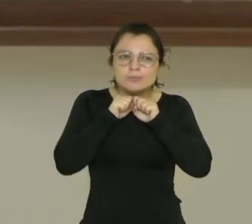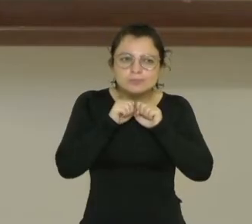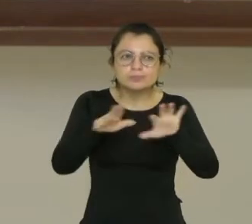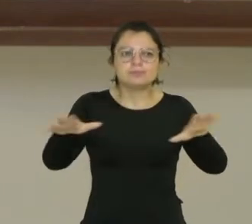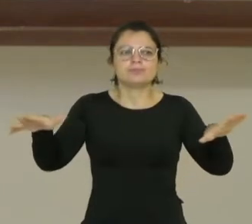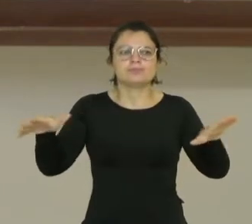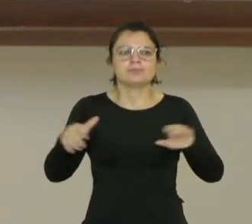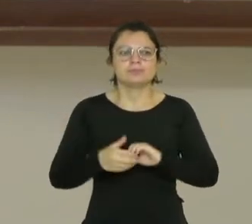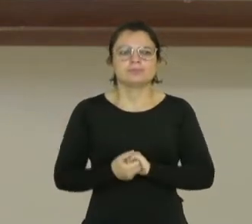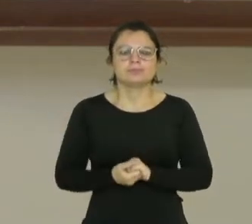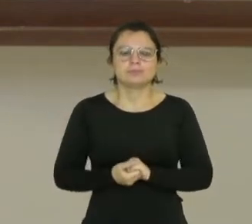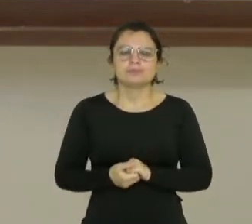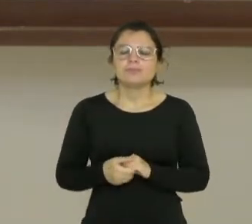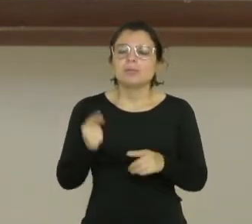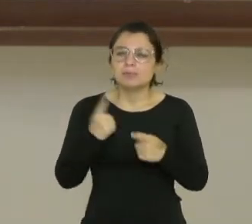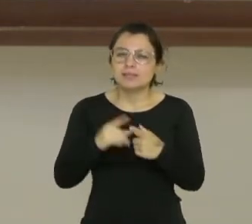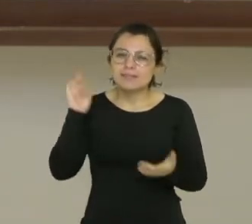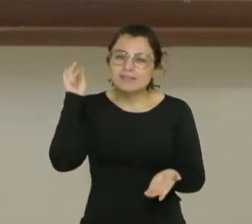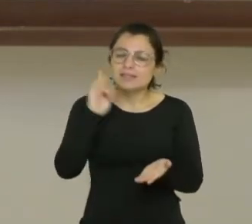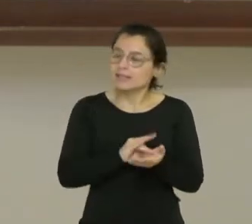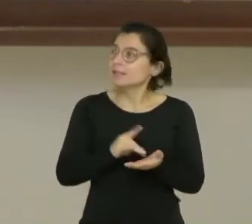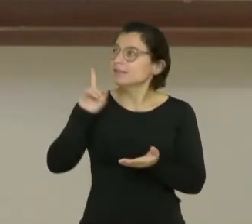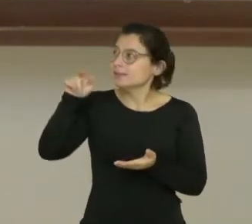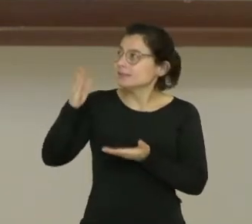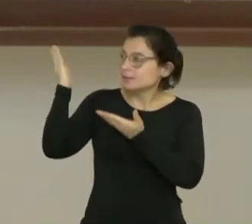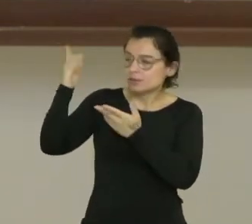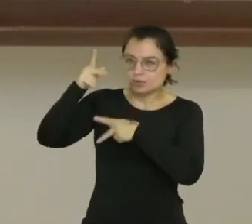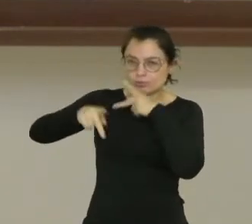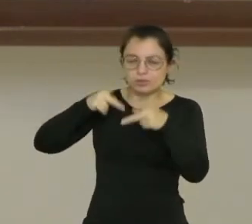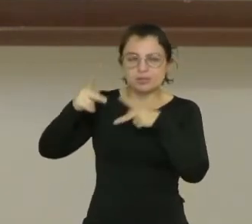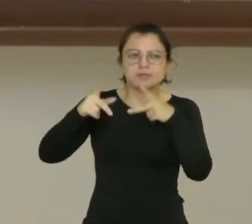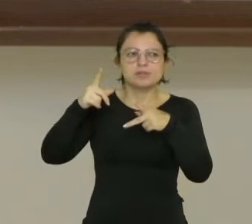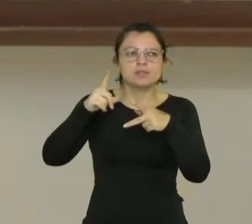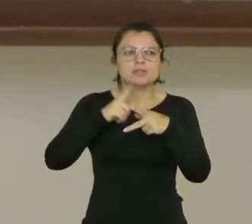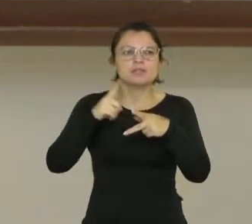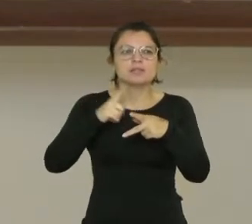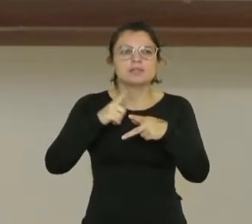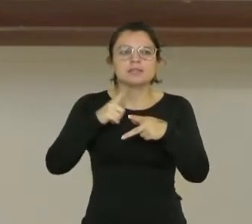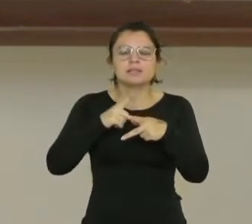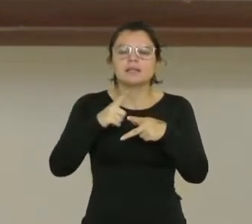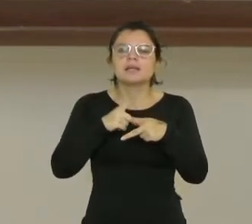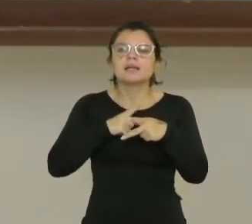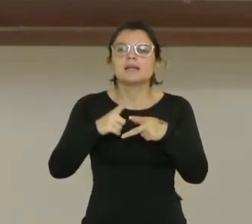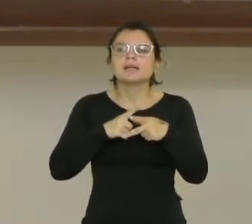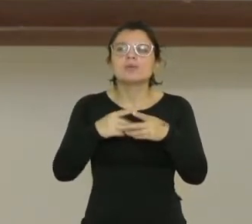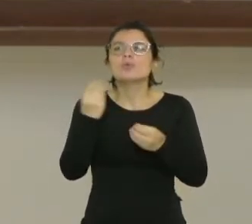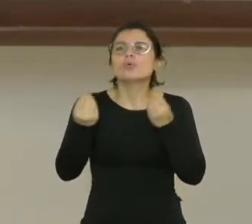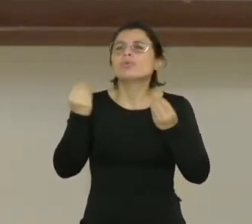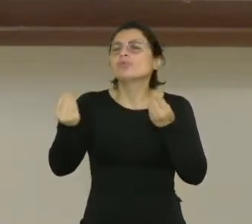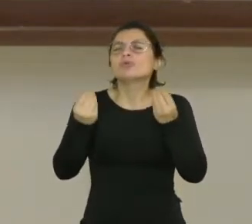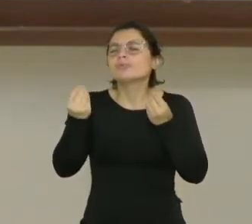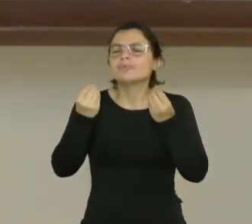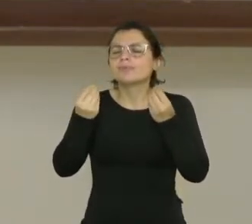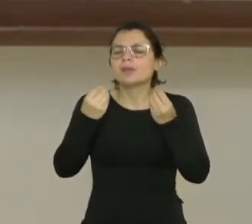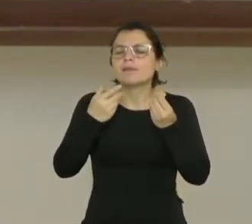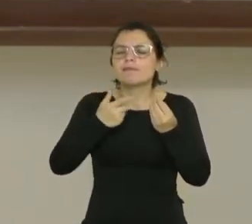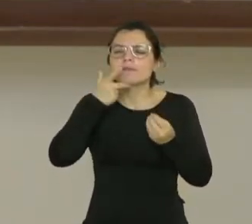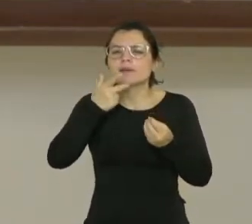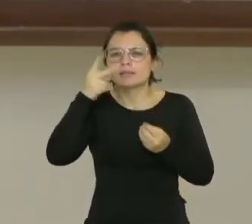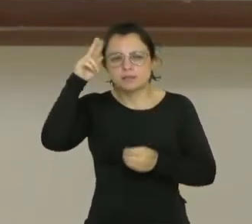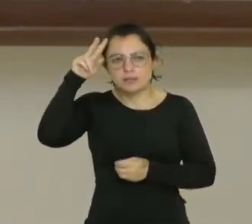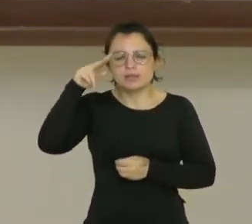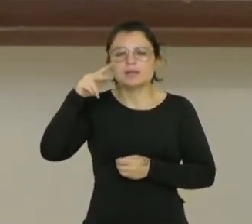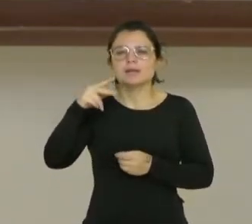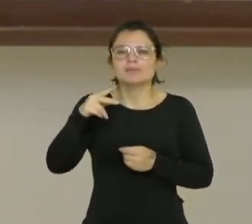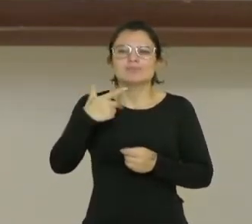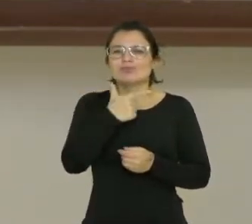na verdade, eles transferem a sua história a partir da oralidade. Por conta disso, tem